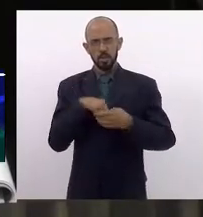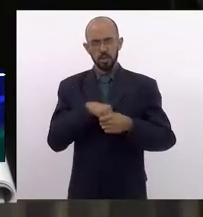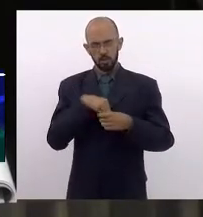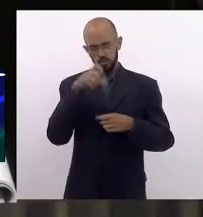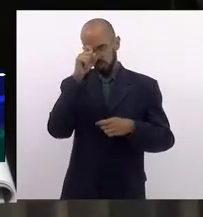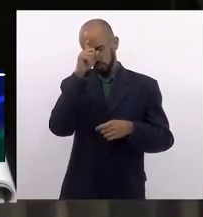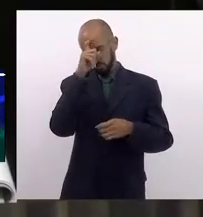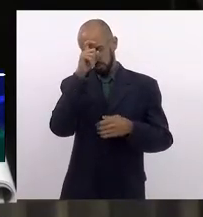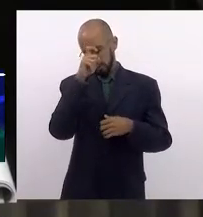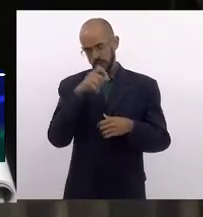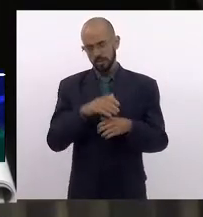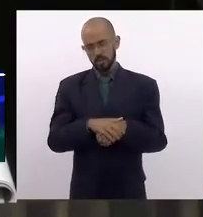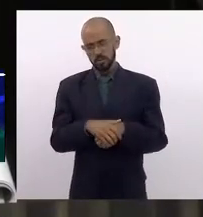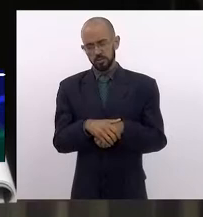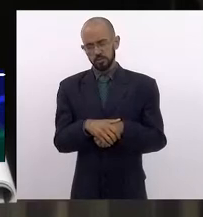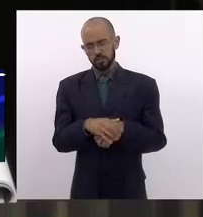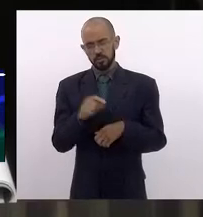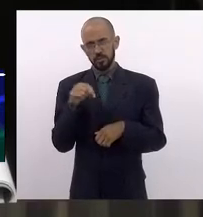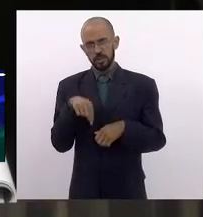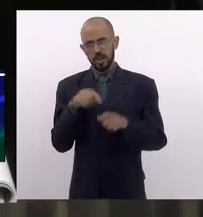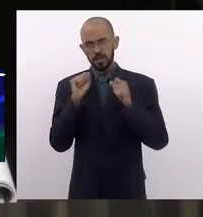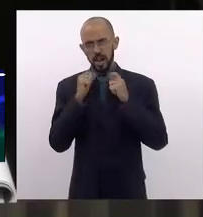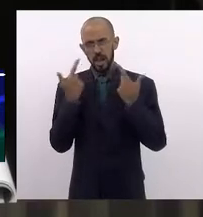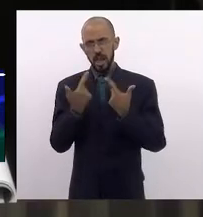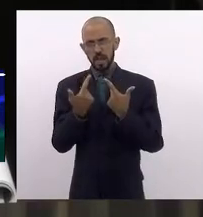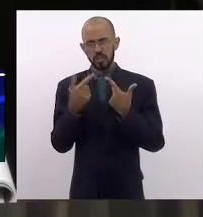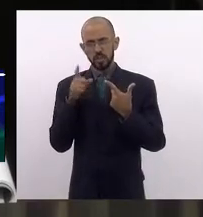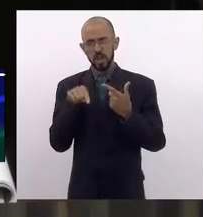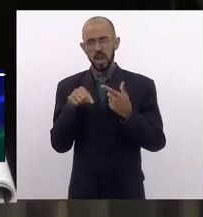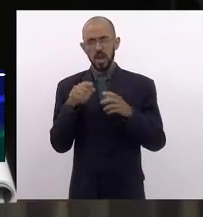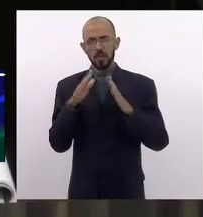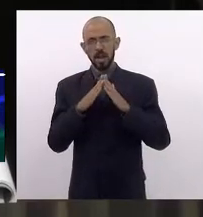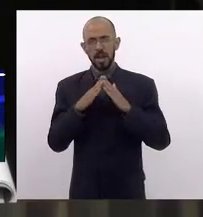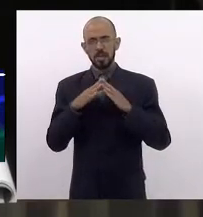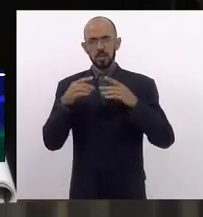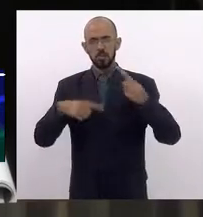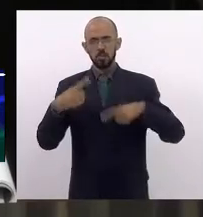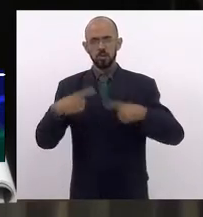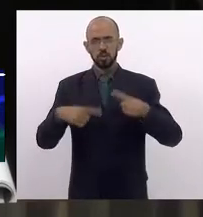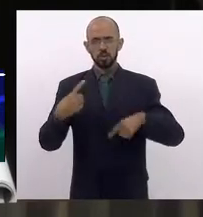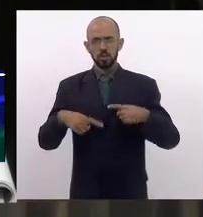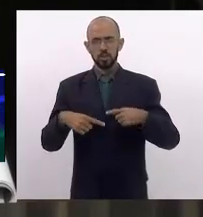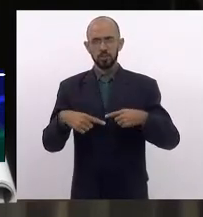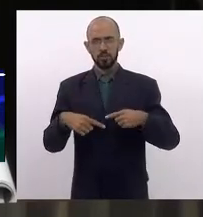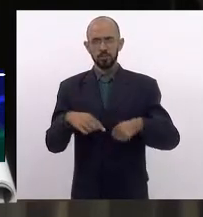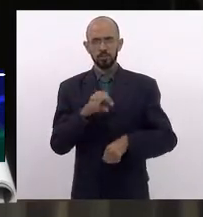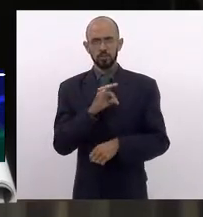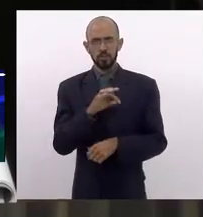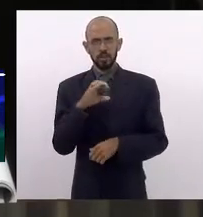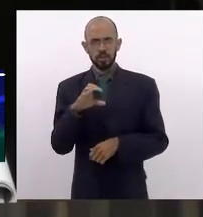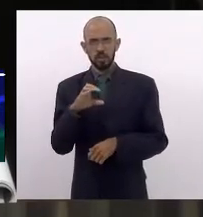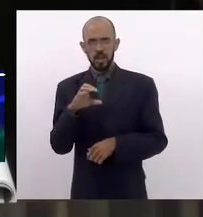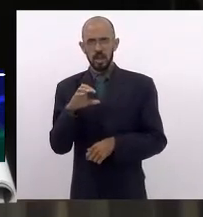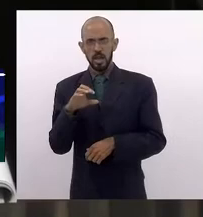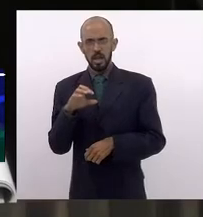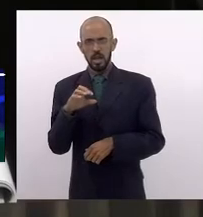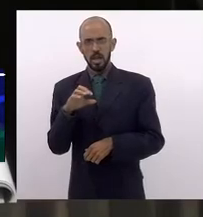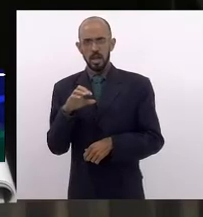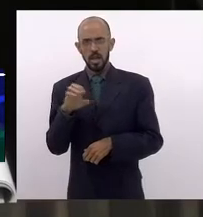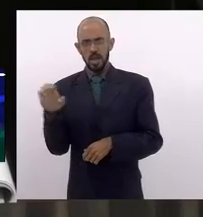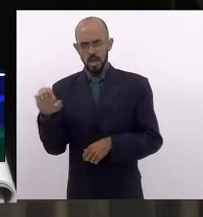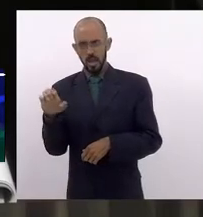hospitalares Então essa casa aqui é uma carta política tem a questão Tribunal de Contas que o órgão auxiliar